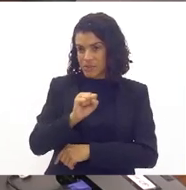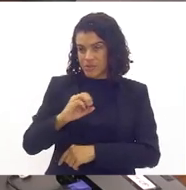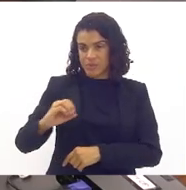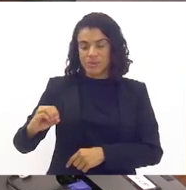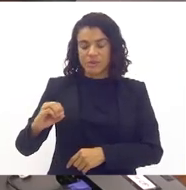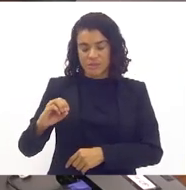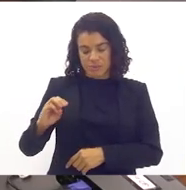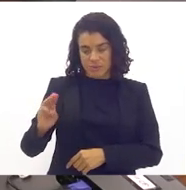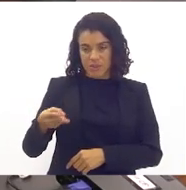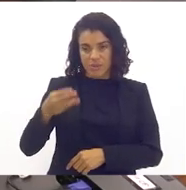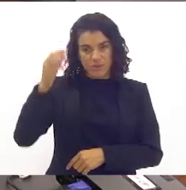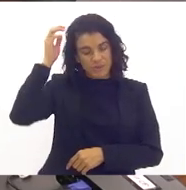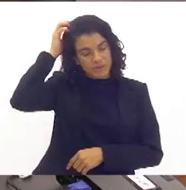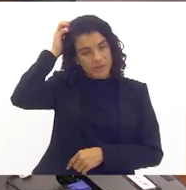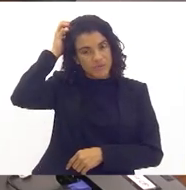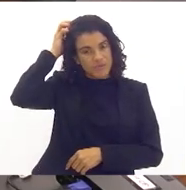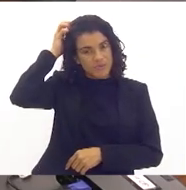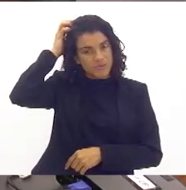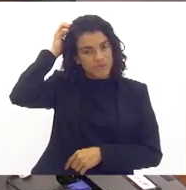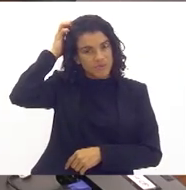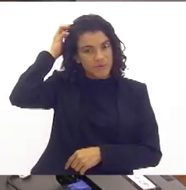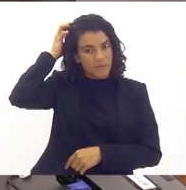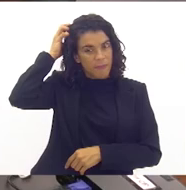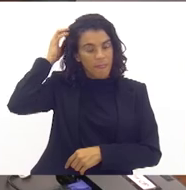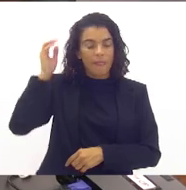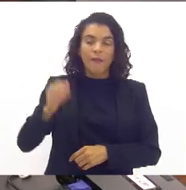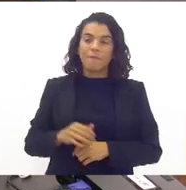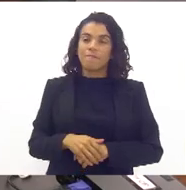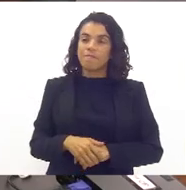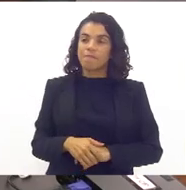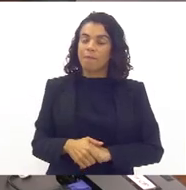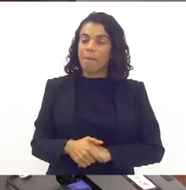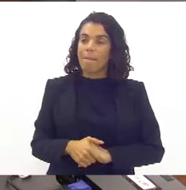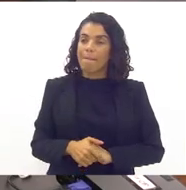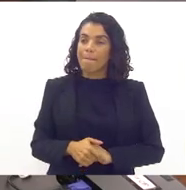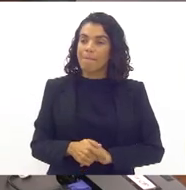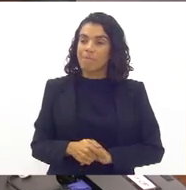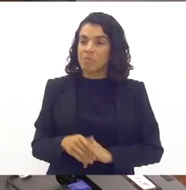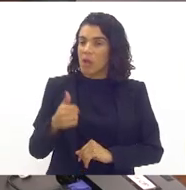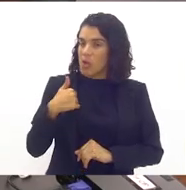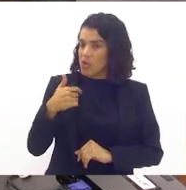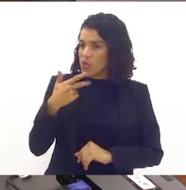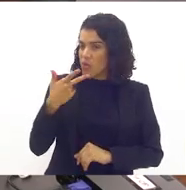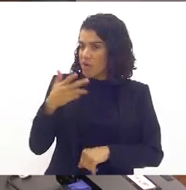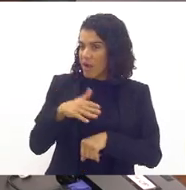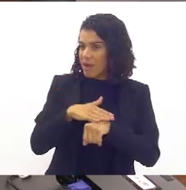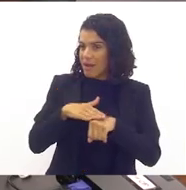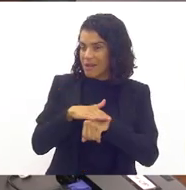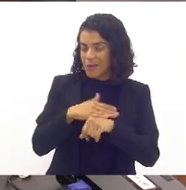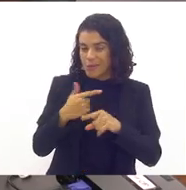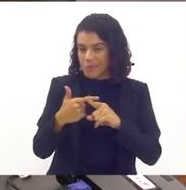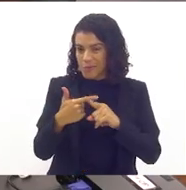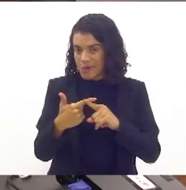do acordo. Sim. Isso, o TAC tem que ser fora. Não, eu estou só falando pelo seguinte.